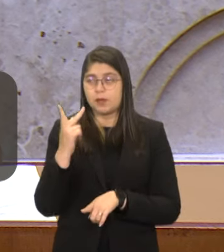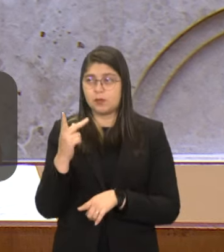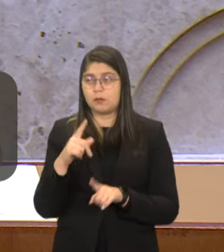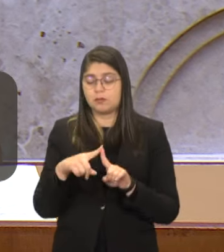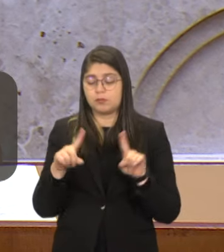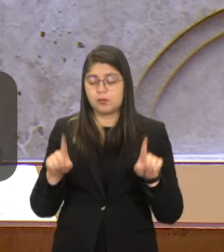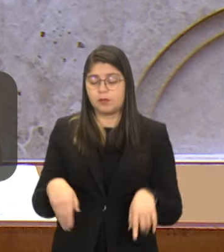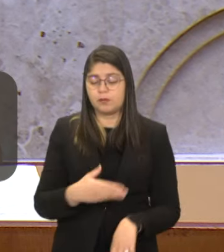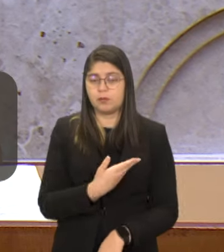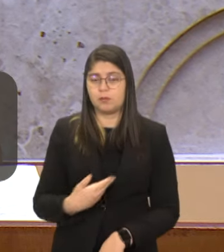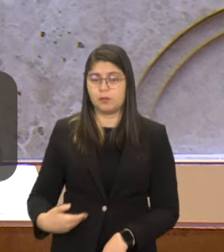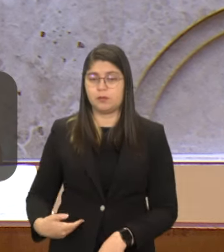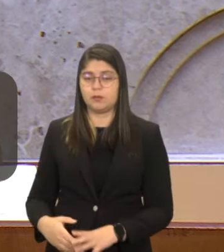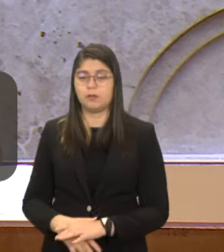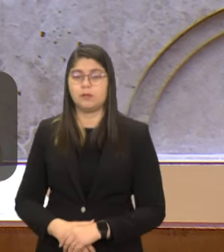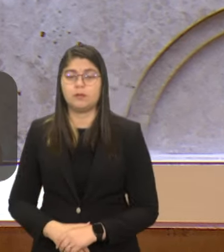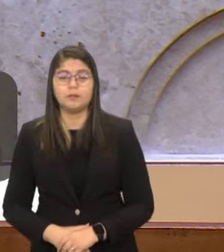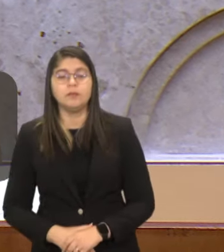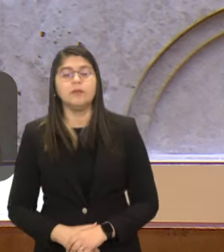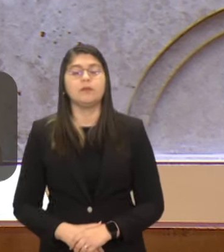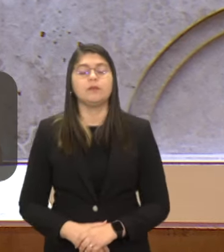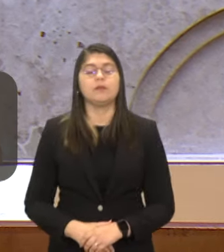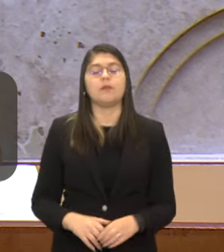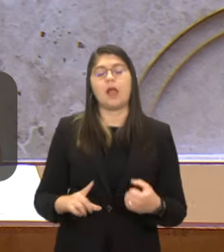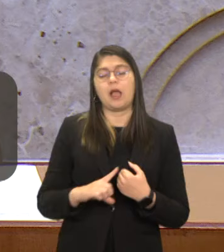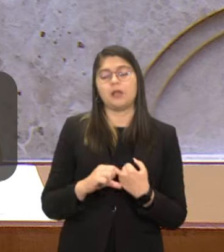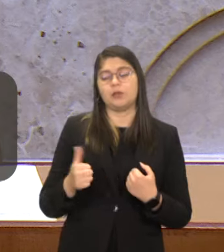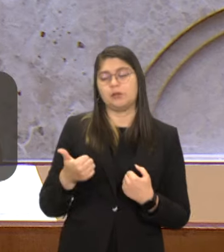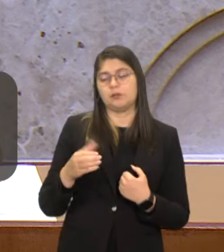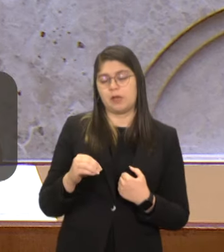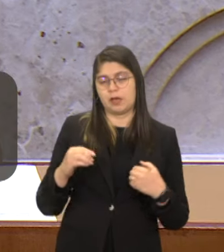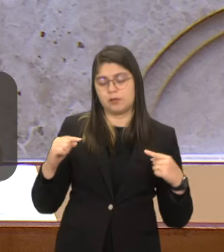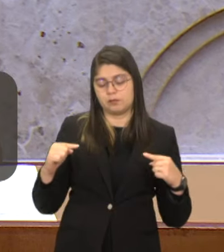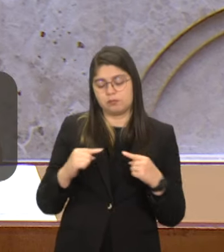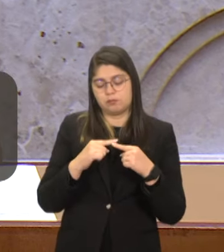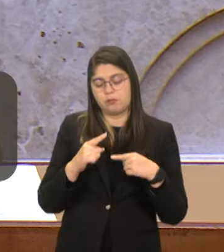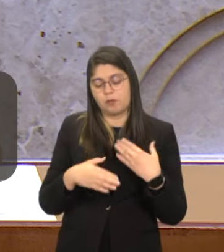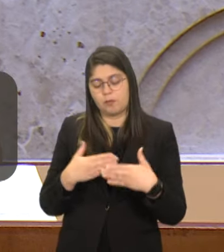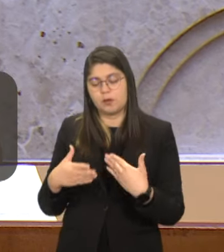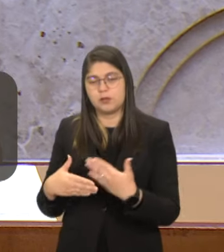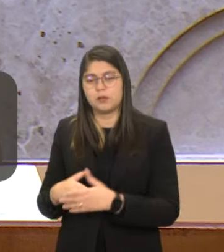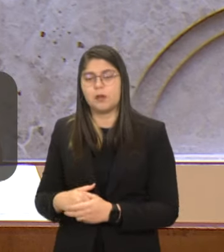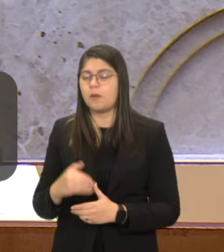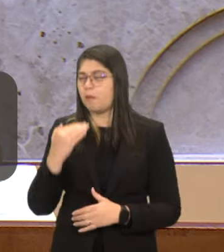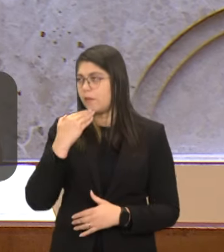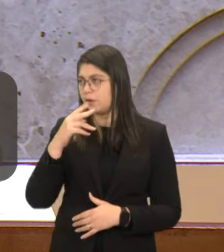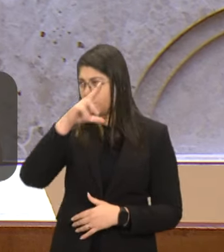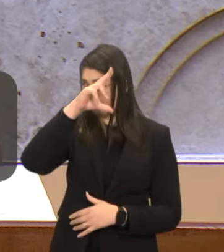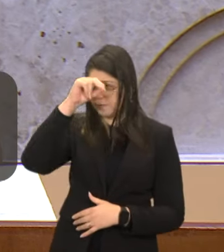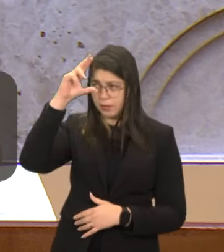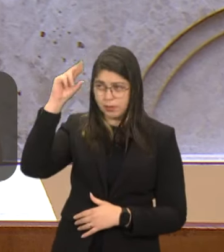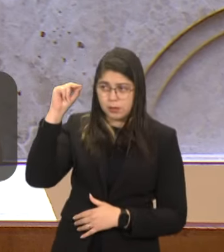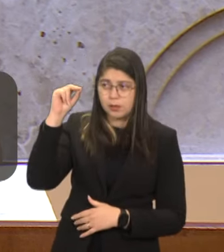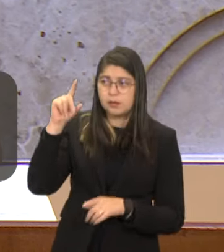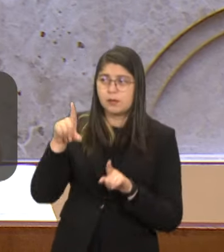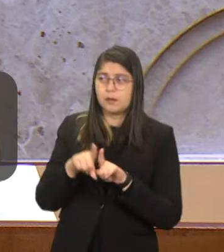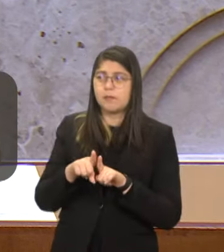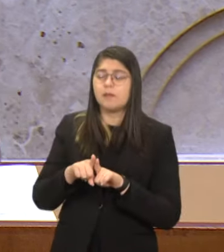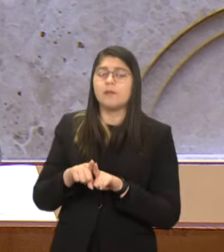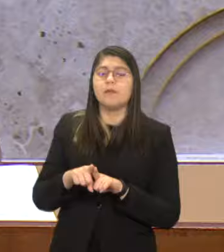públicos. Eu adotei o rito do artigo 10... Solicitei informações ao prefeito e ao presidente da Câmara,